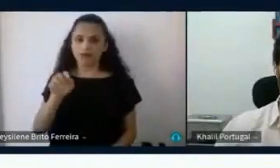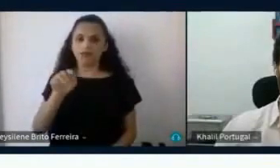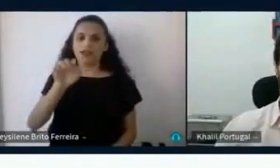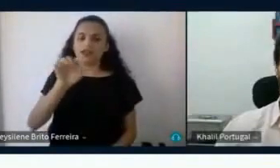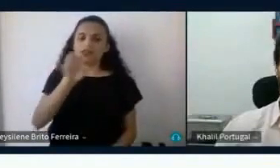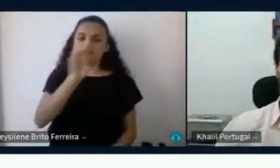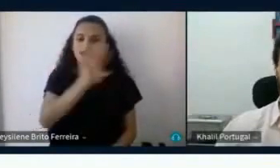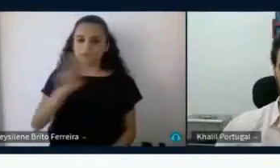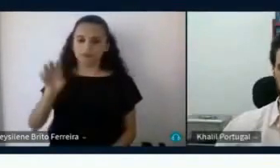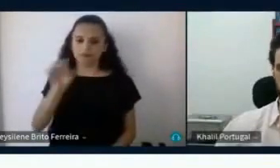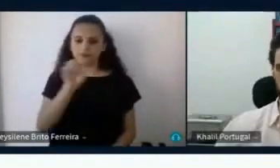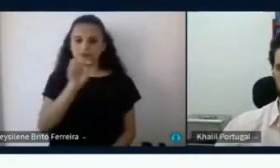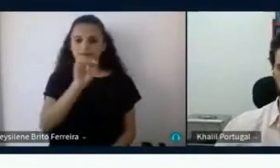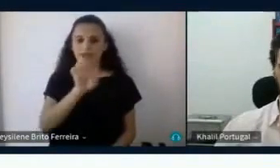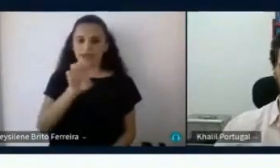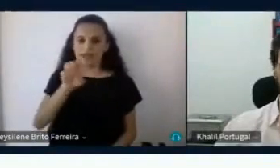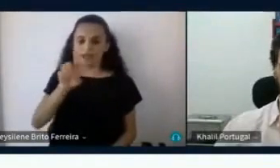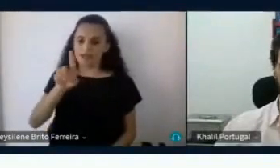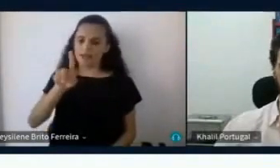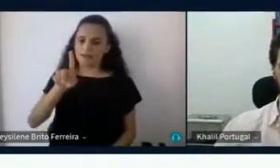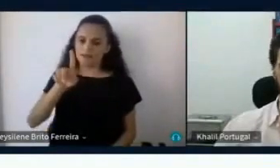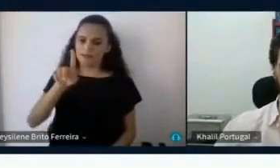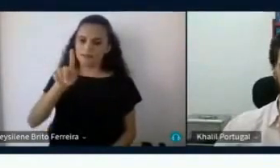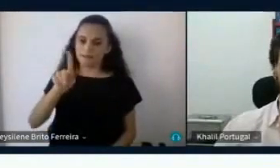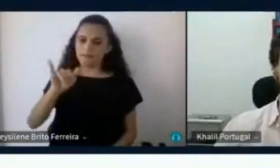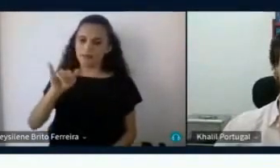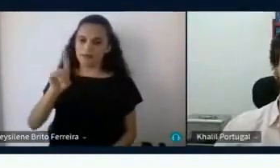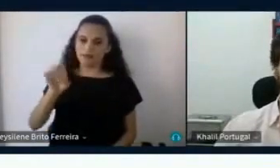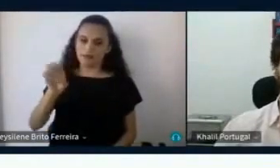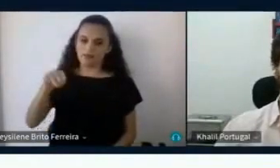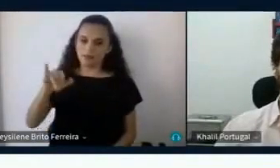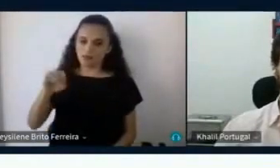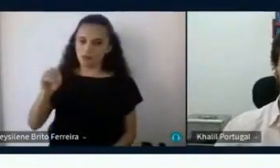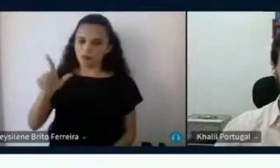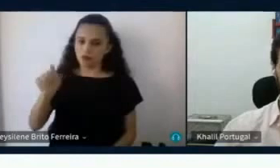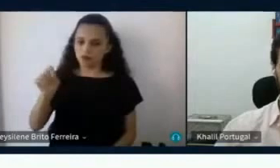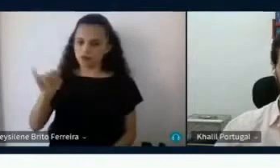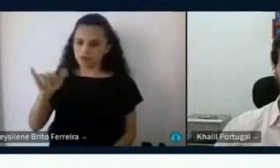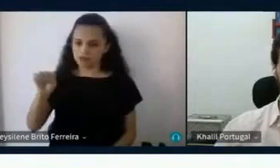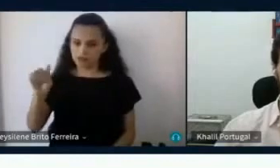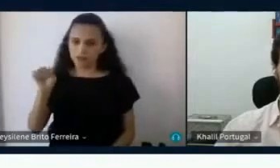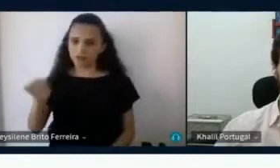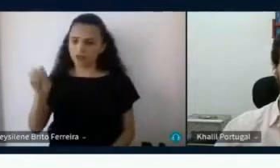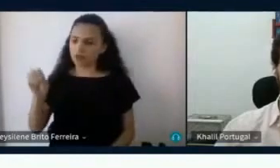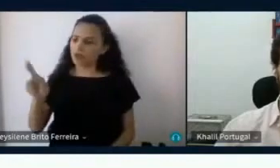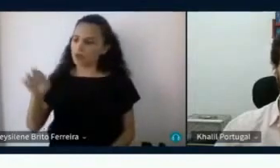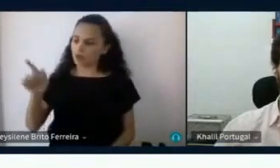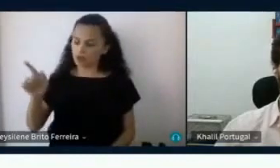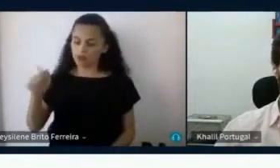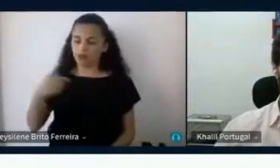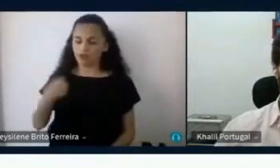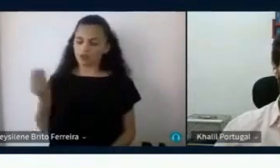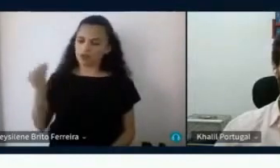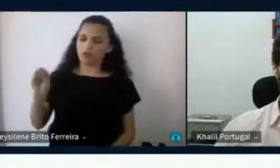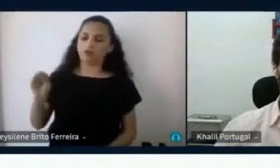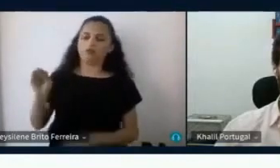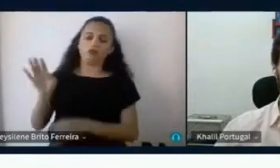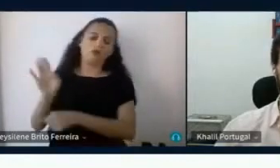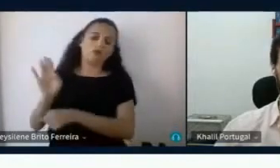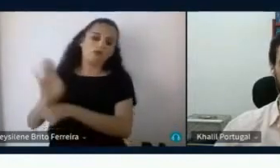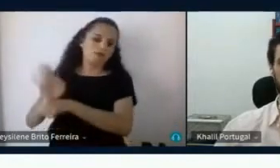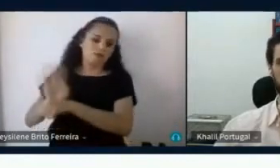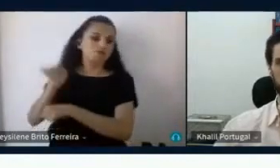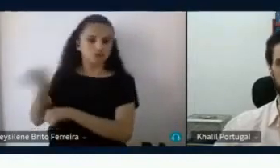www.epidemiologista.org, onde eu coloco ali informações e tal, muita gente me pede as aulas, eu tenho botado lá. Então, depois eu boto essa aula lá, e